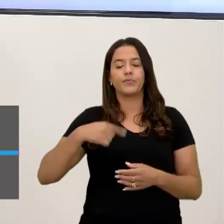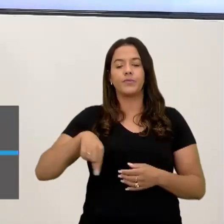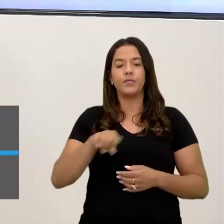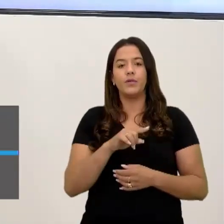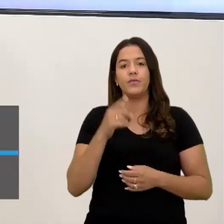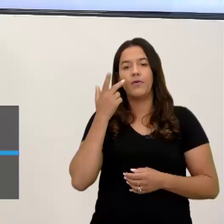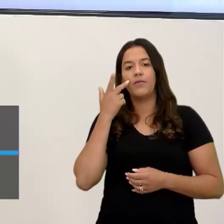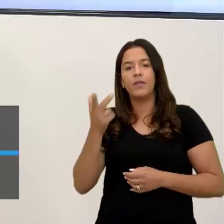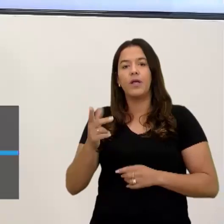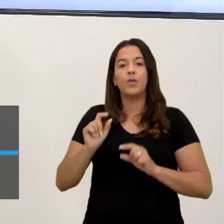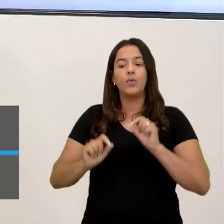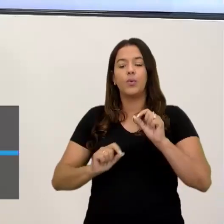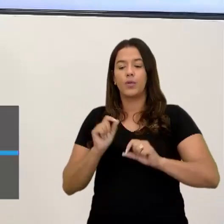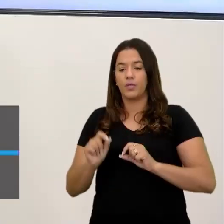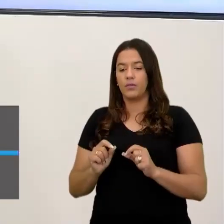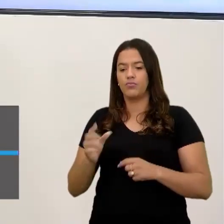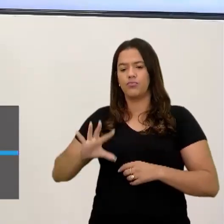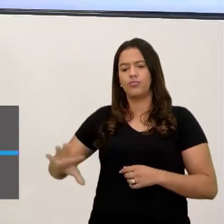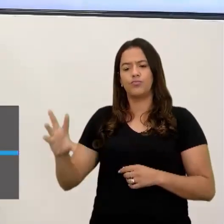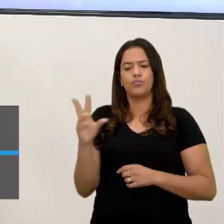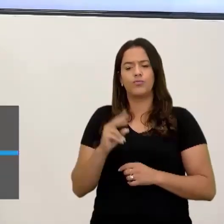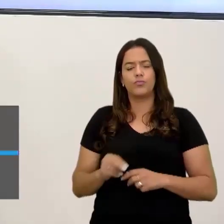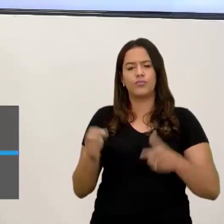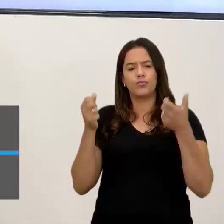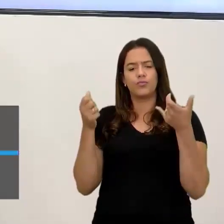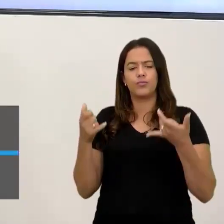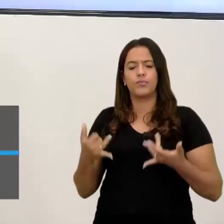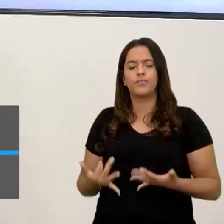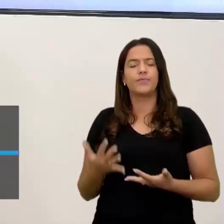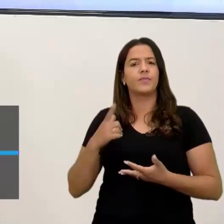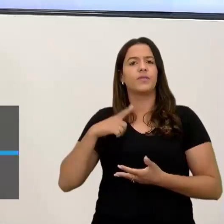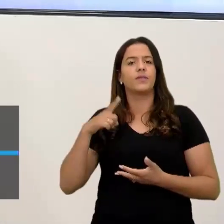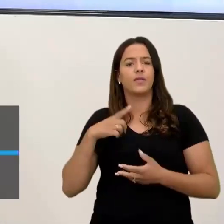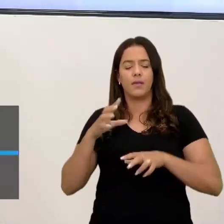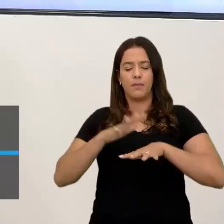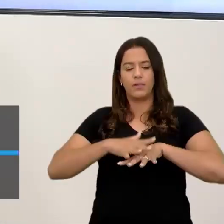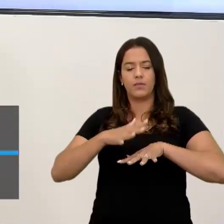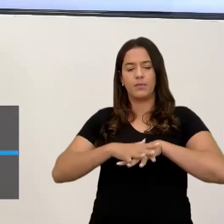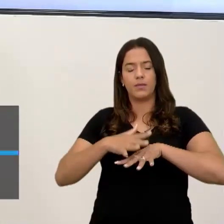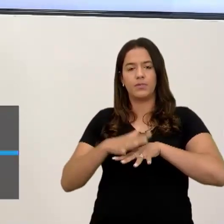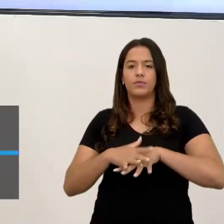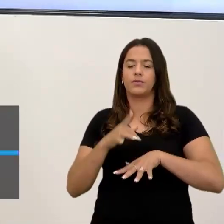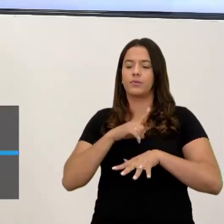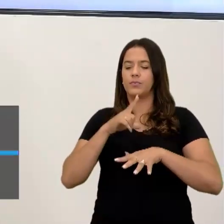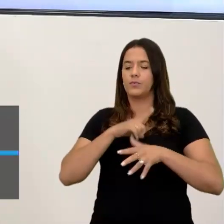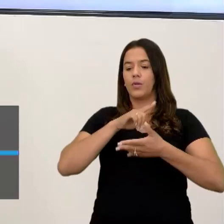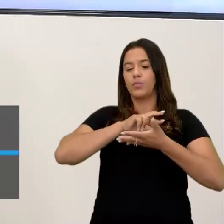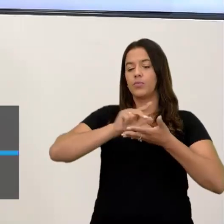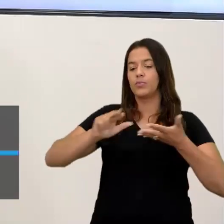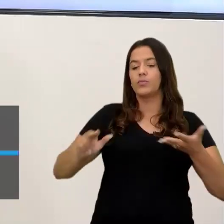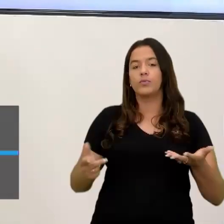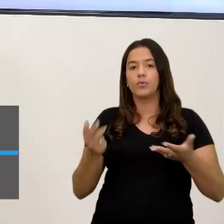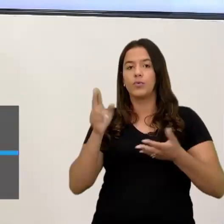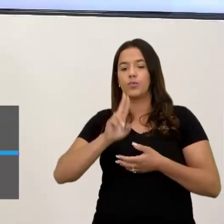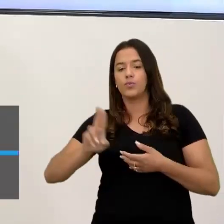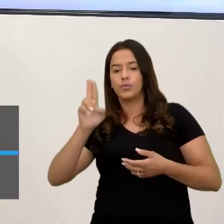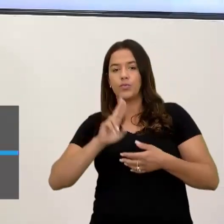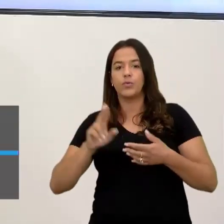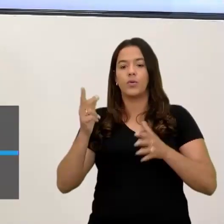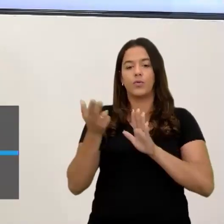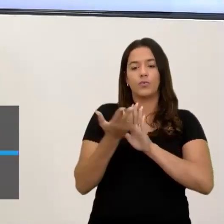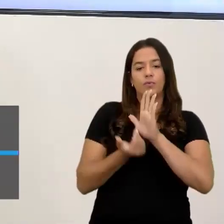da álgebra. Isso mesmo, aquela parte da matemática que faz operações aí, utilizando alguns